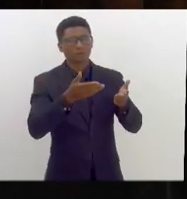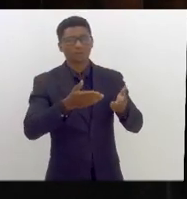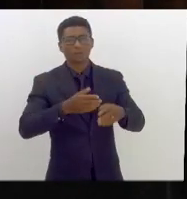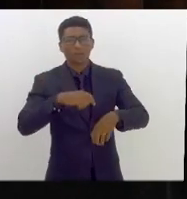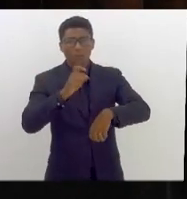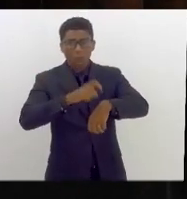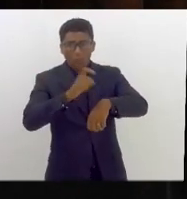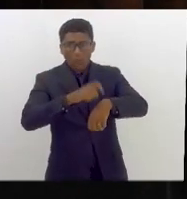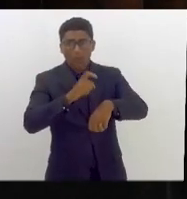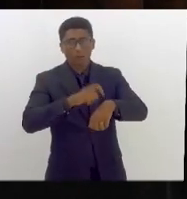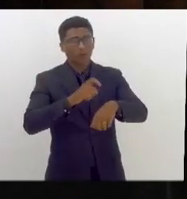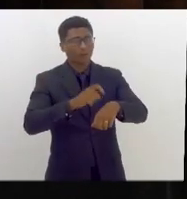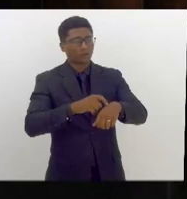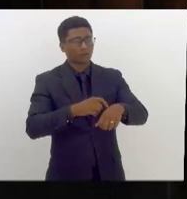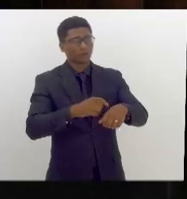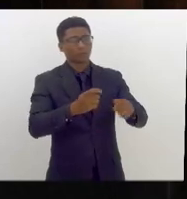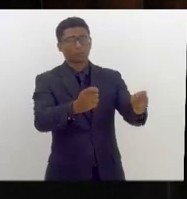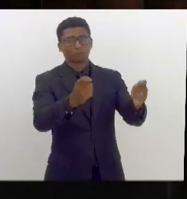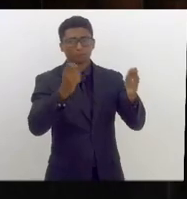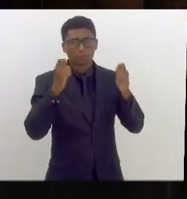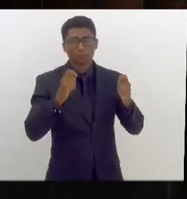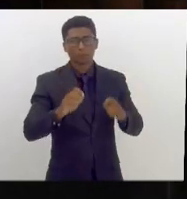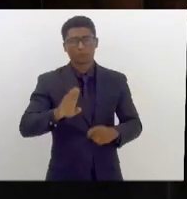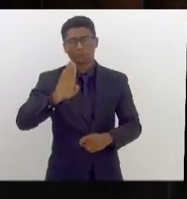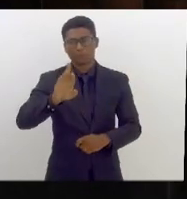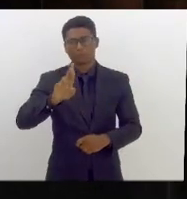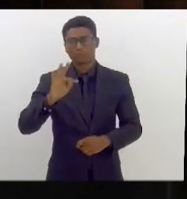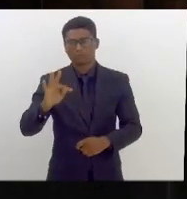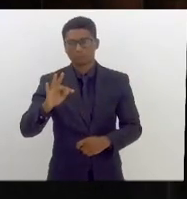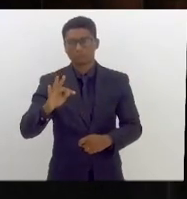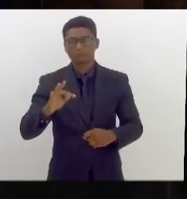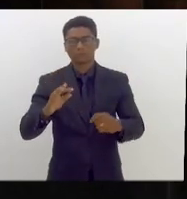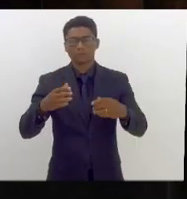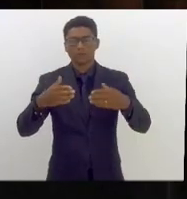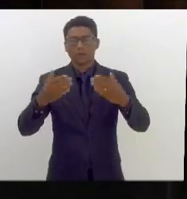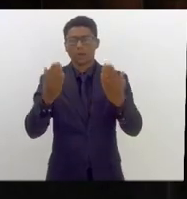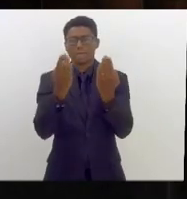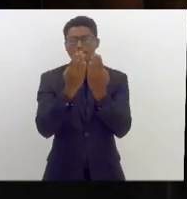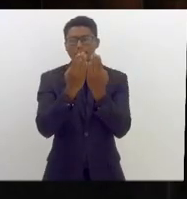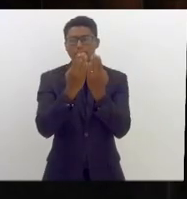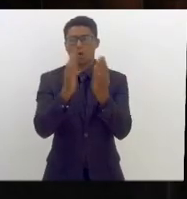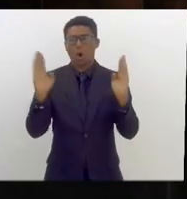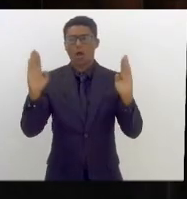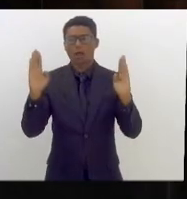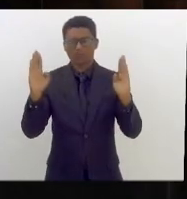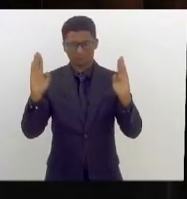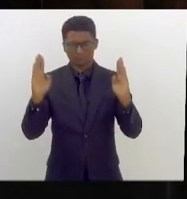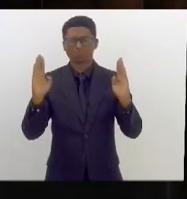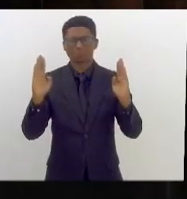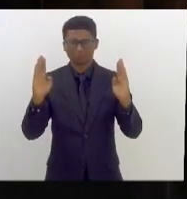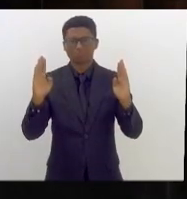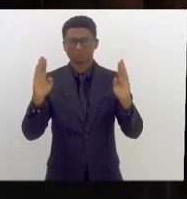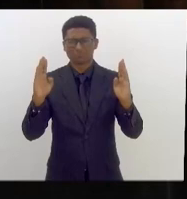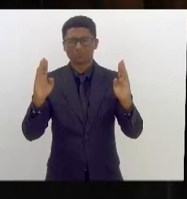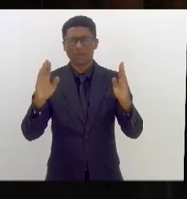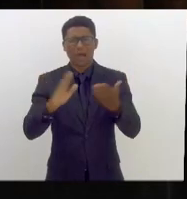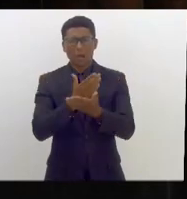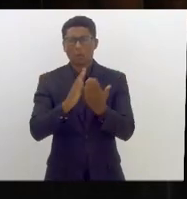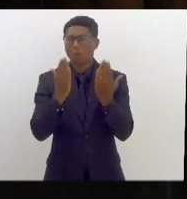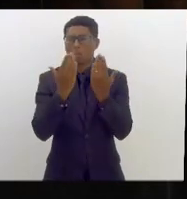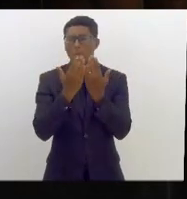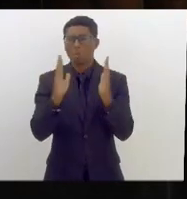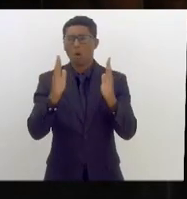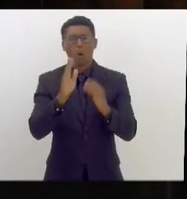de fluxo na Zona Oeste. Então, BRTs com portas abertas, aliás, sem portas, lotados, com